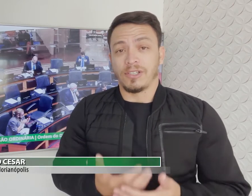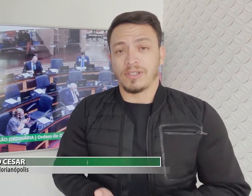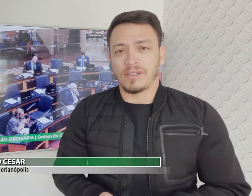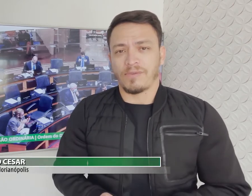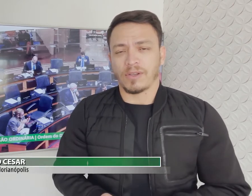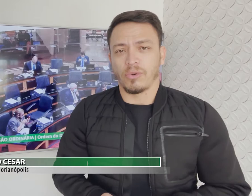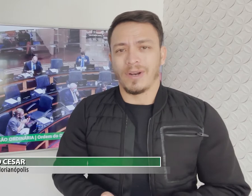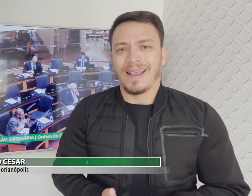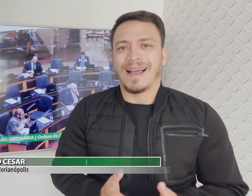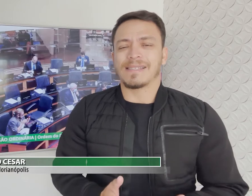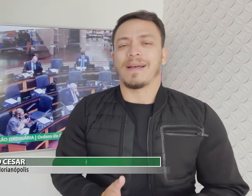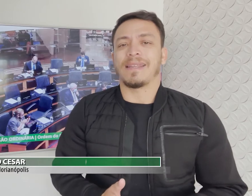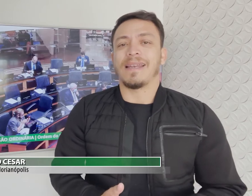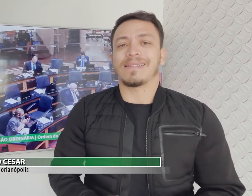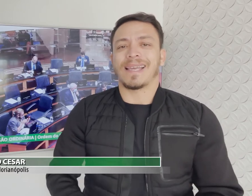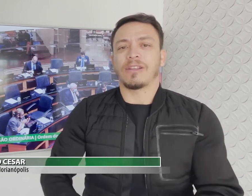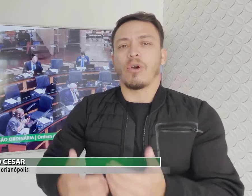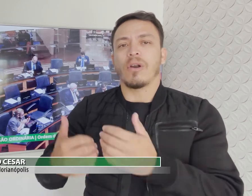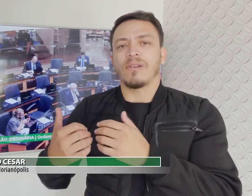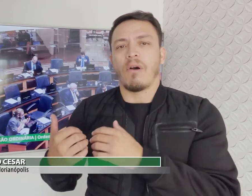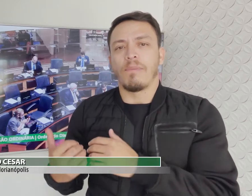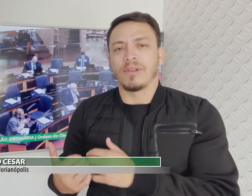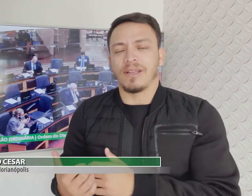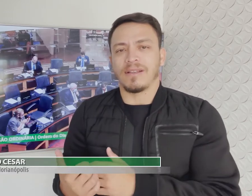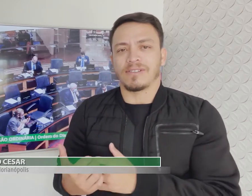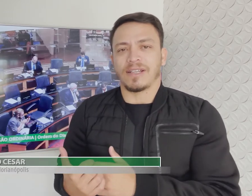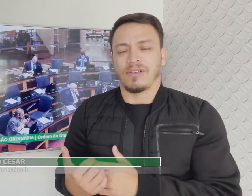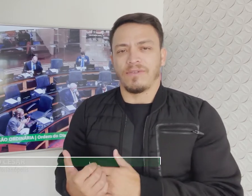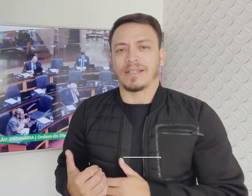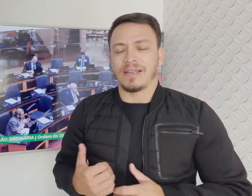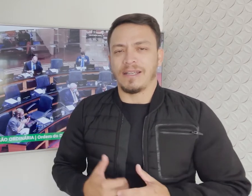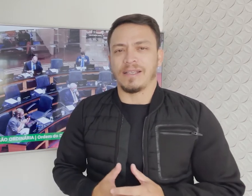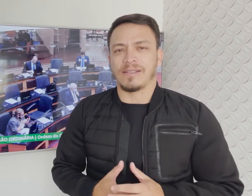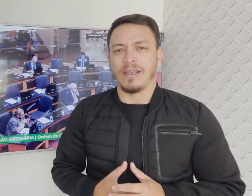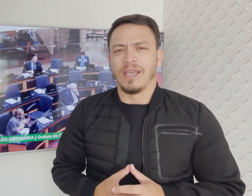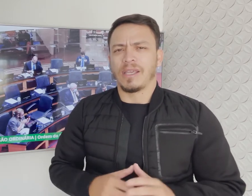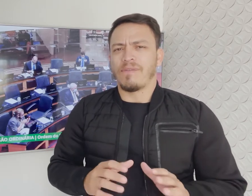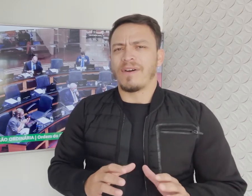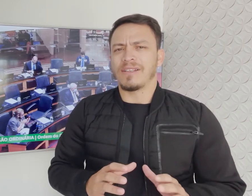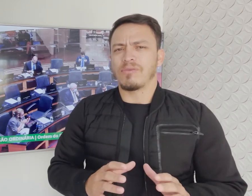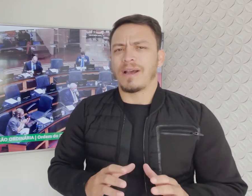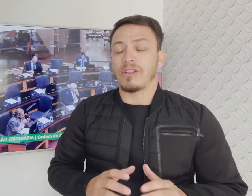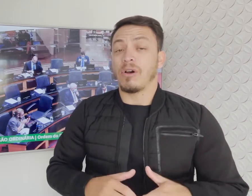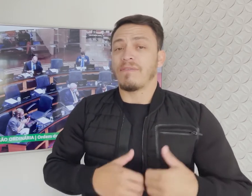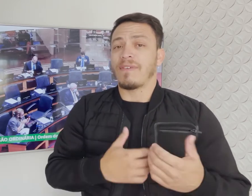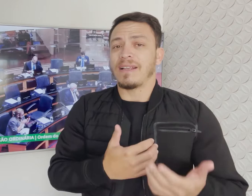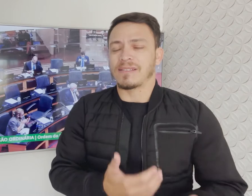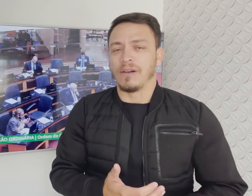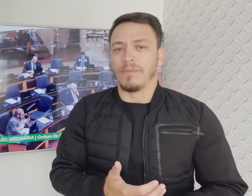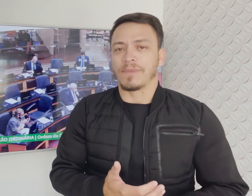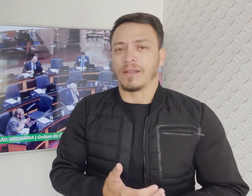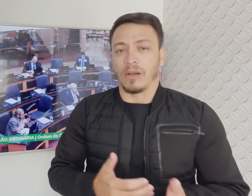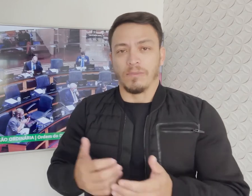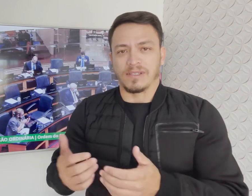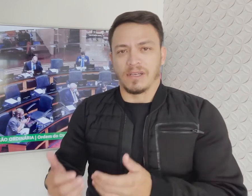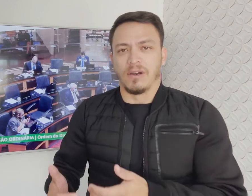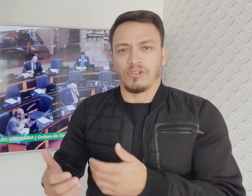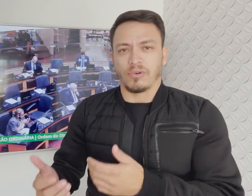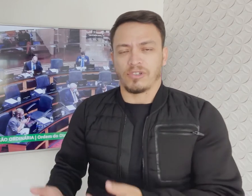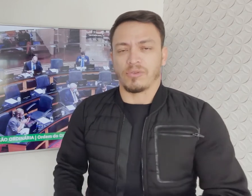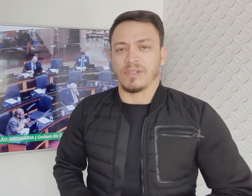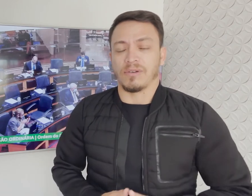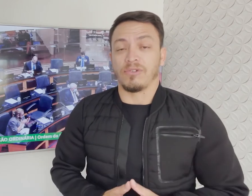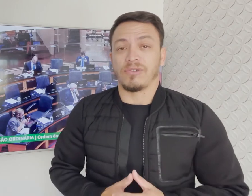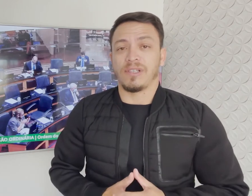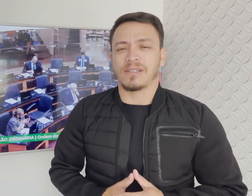diante desse fator as matérias Retornam ao poder legislativo Catarinense que faz uma nova avaliação na